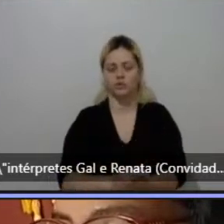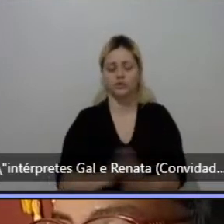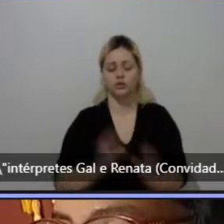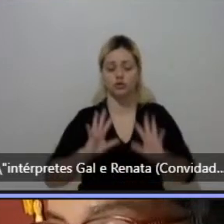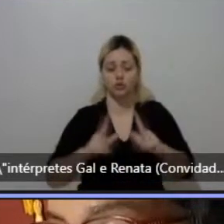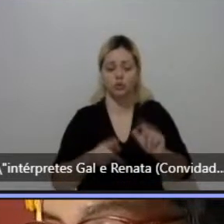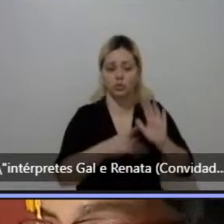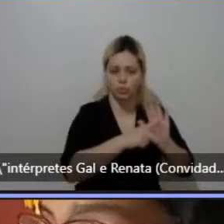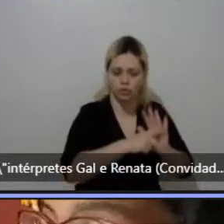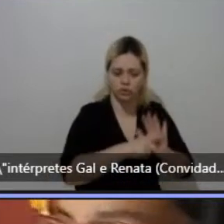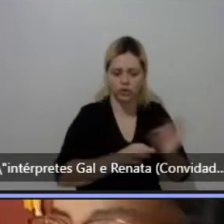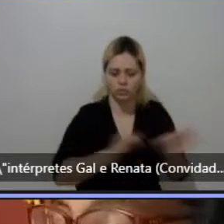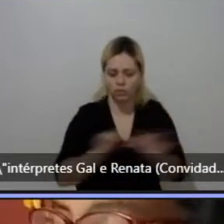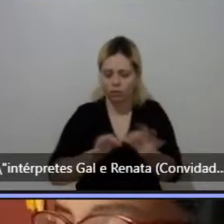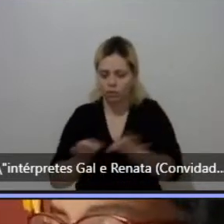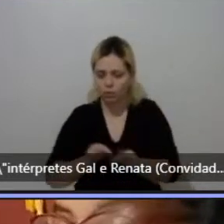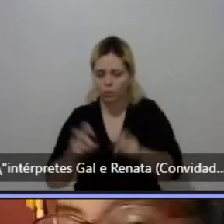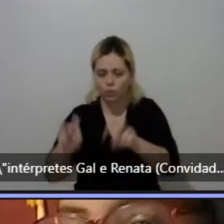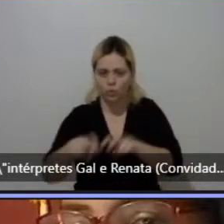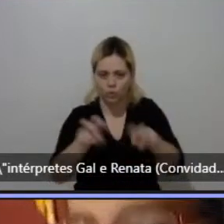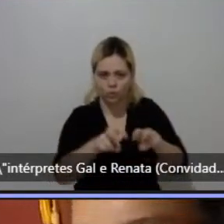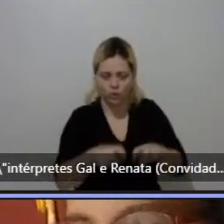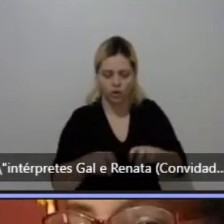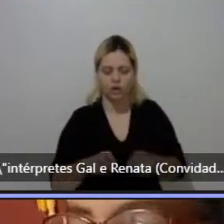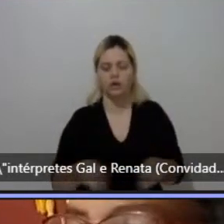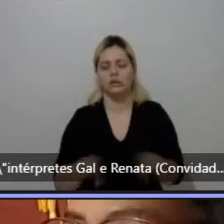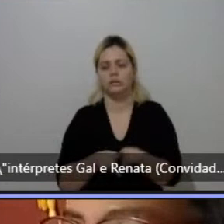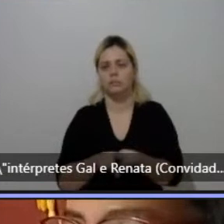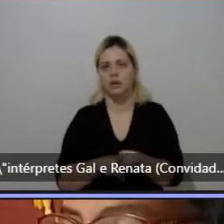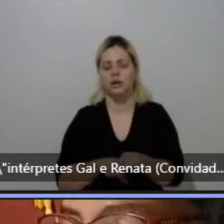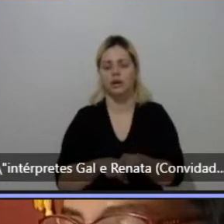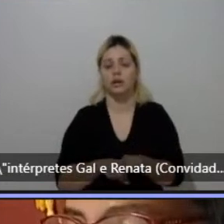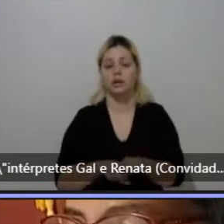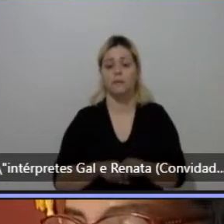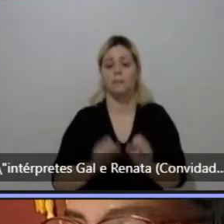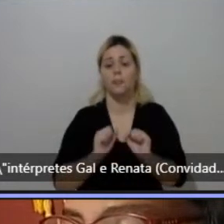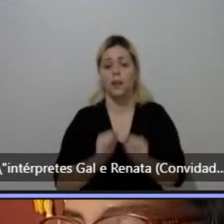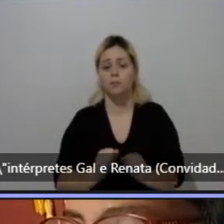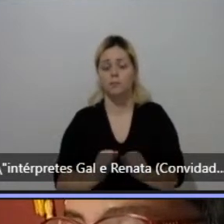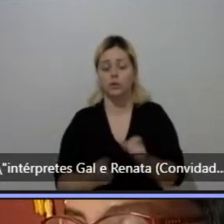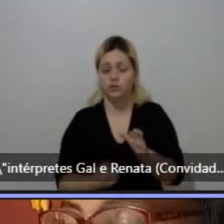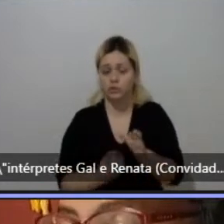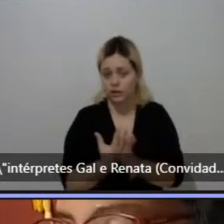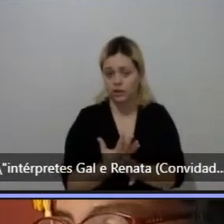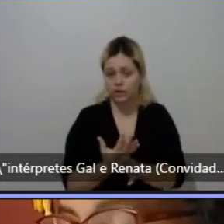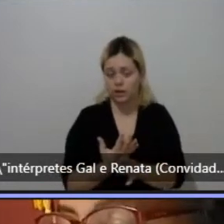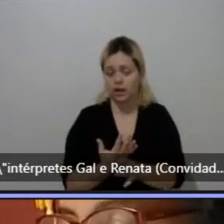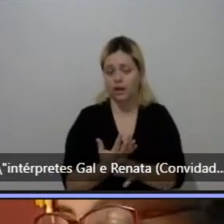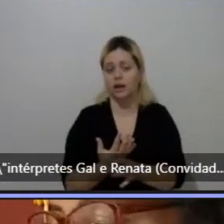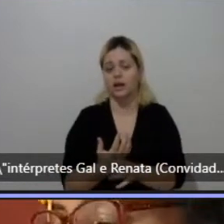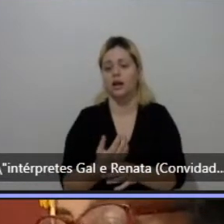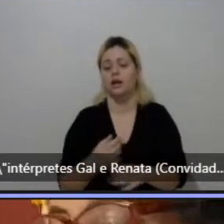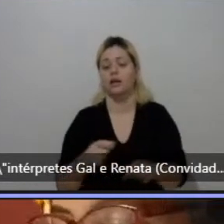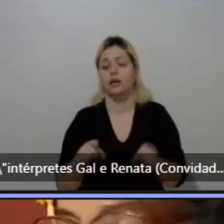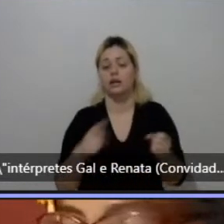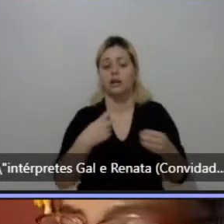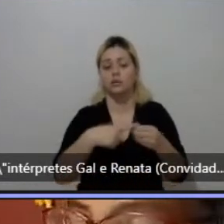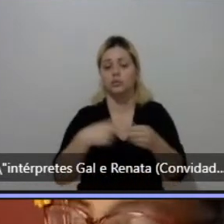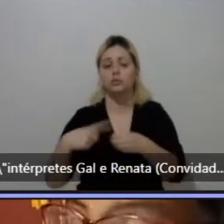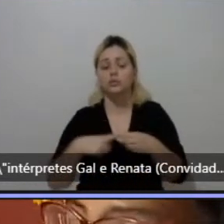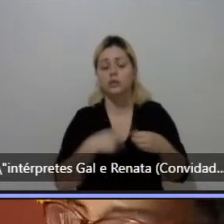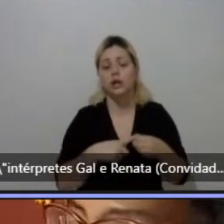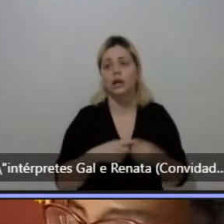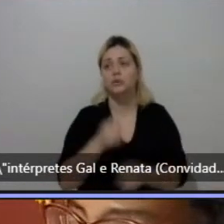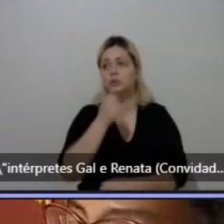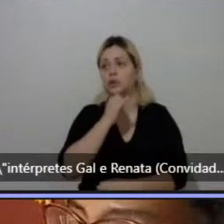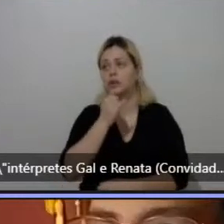de assentamento da reforma agrária, mas as unidades de conservação podem ser criadas em âmbito municipal, estadual. Por